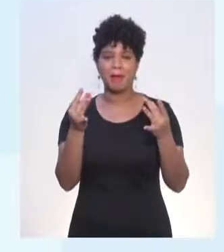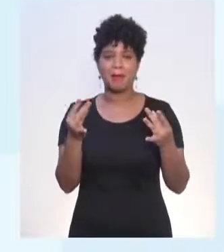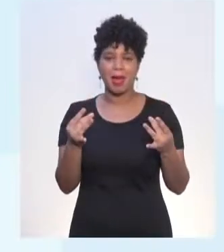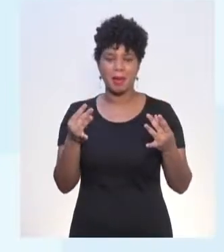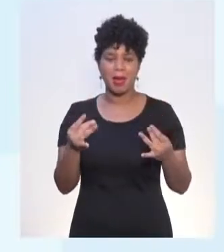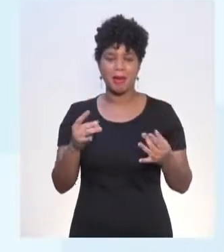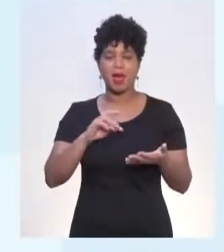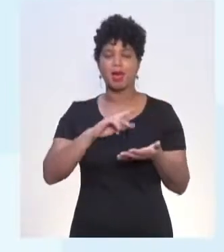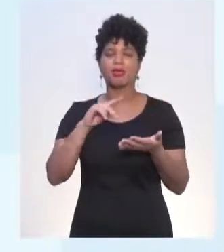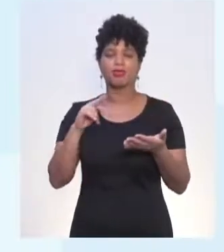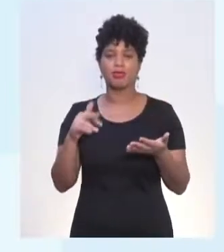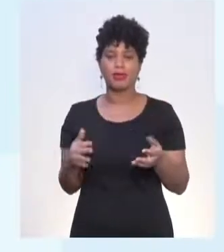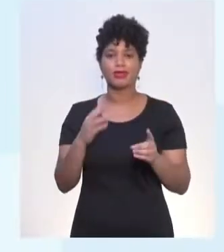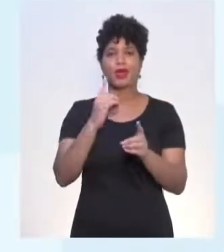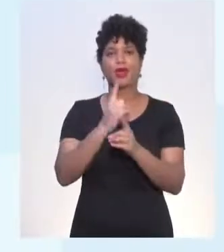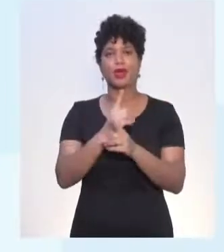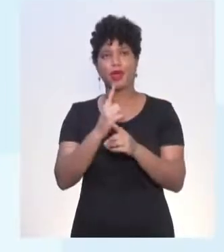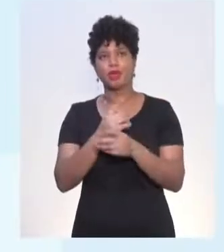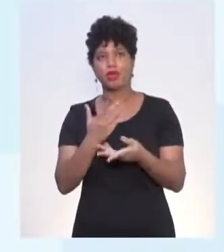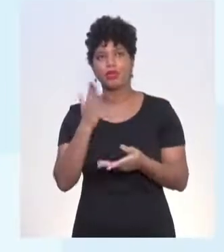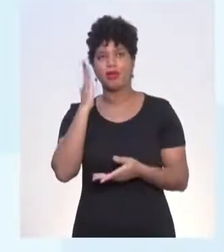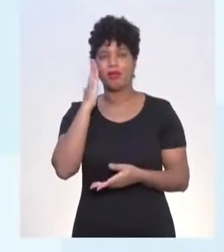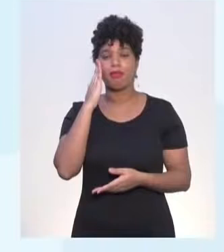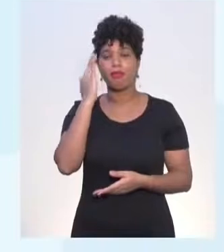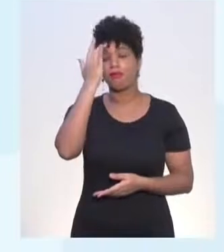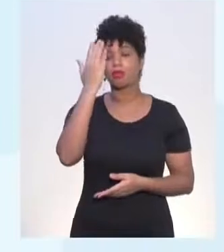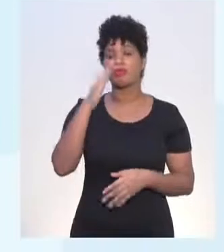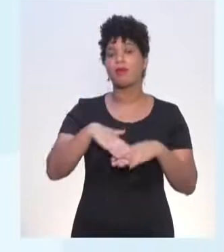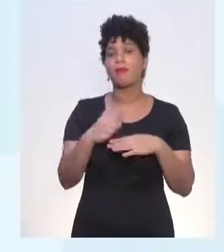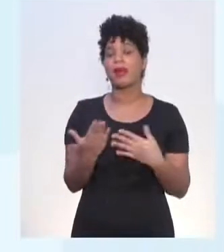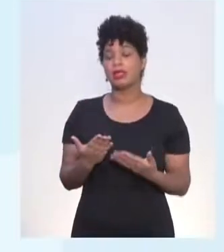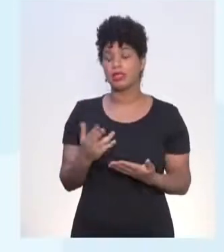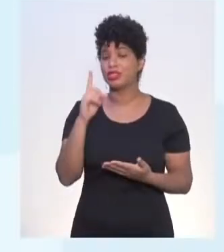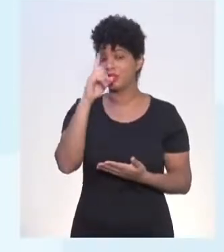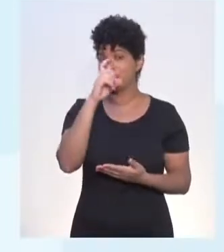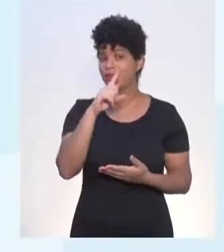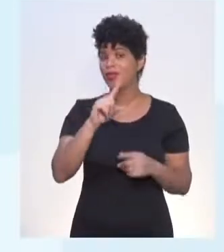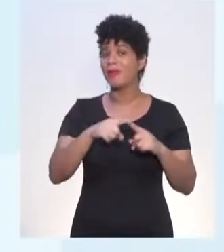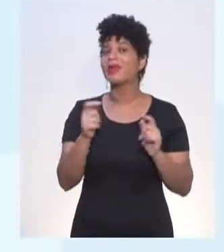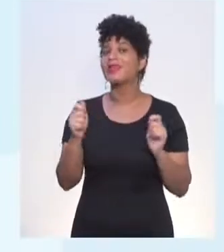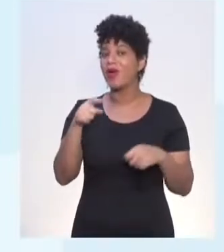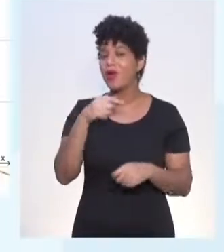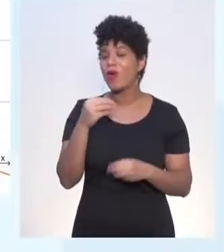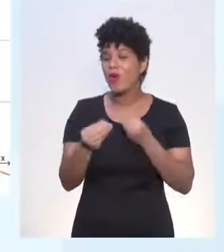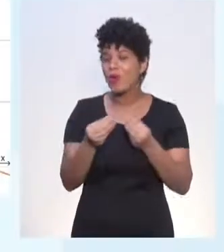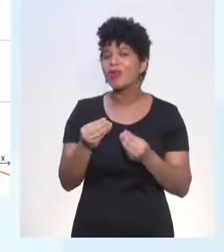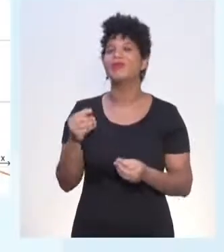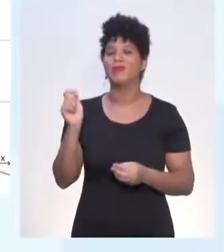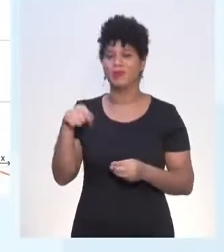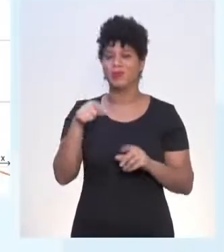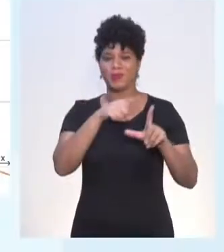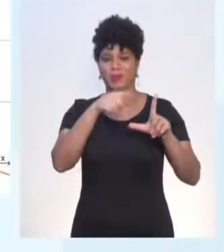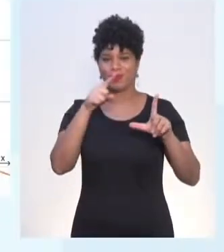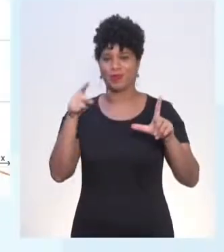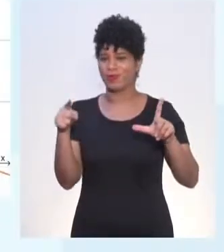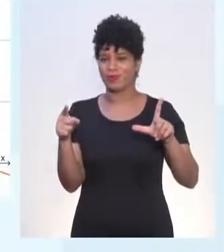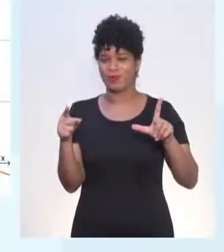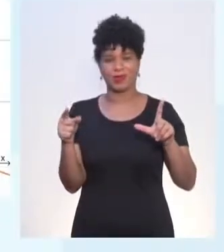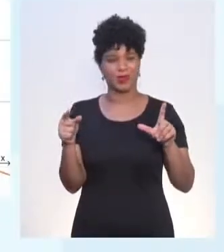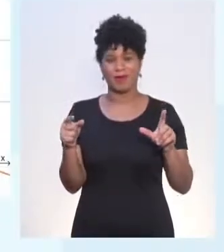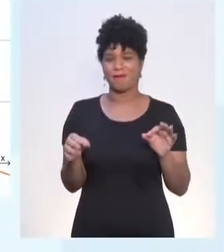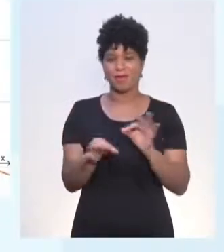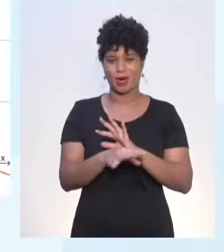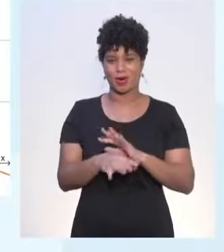modelos, encontrar aí qual que é mais fácil e assim por diante. Só que eu vou fazer pelo gráfico. Então, o que eu fiz? Ó, esse é o gráfico